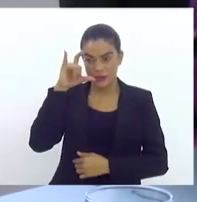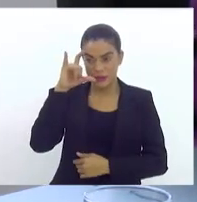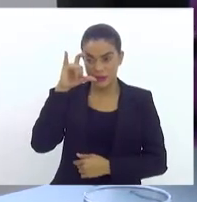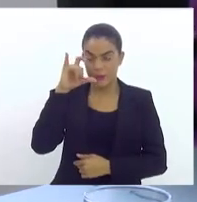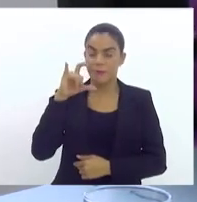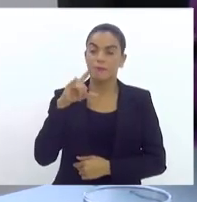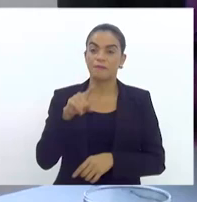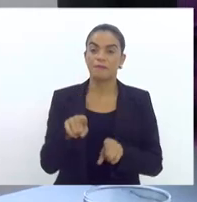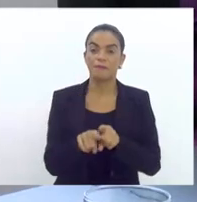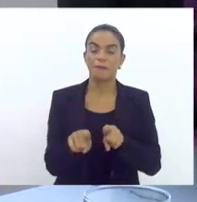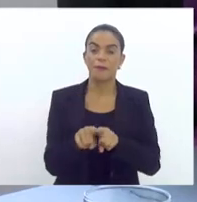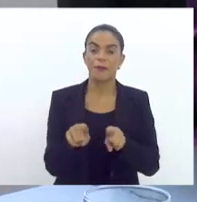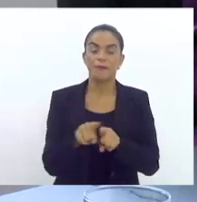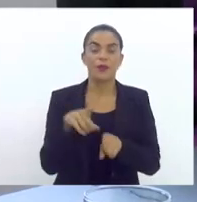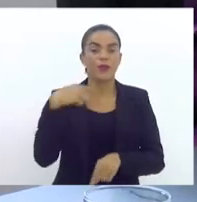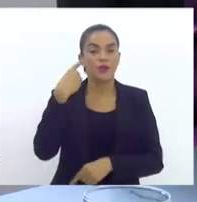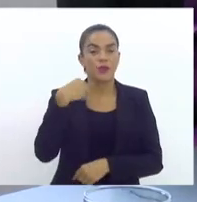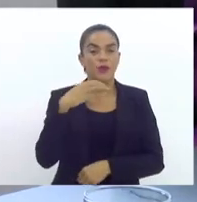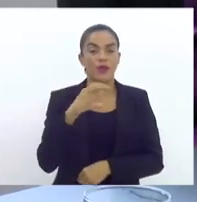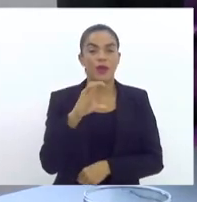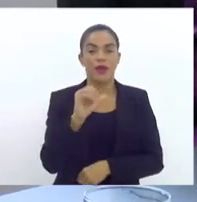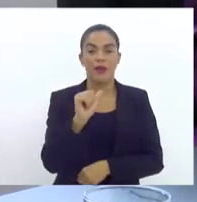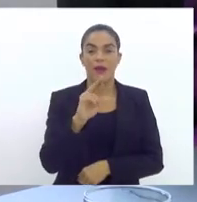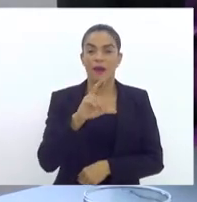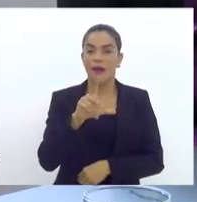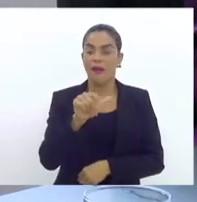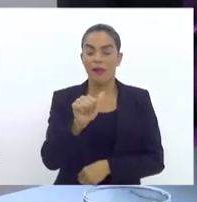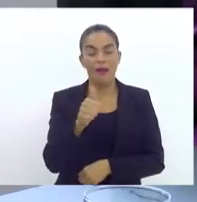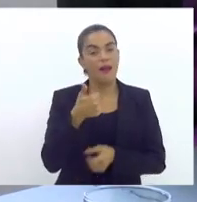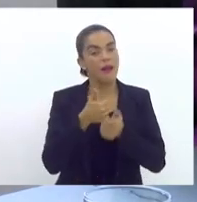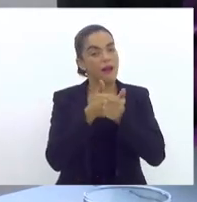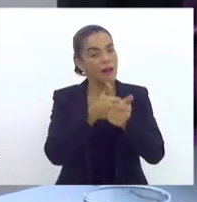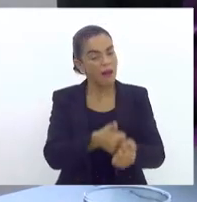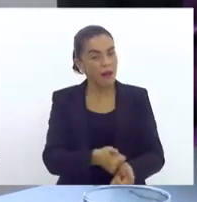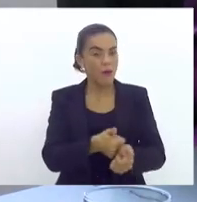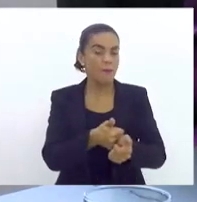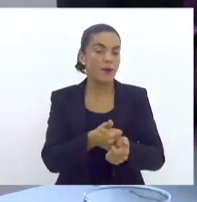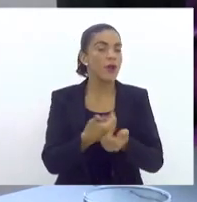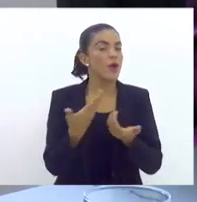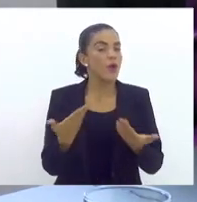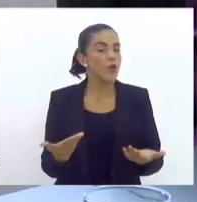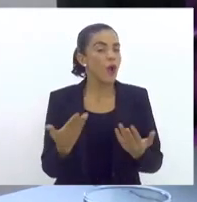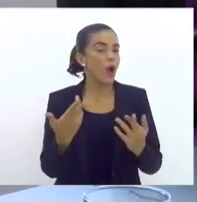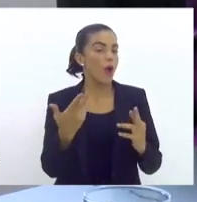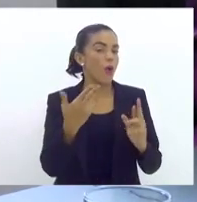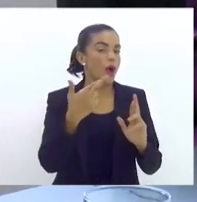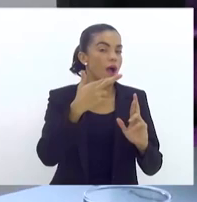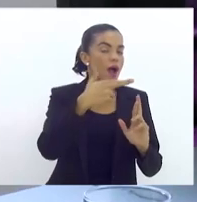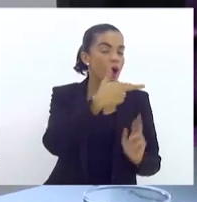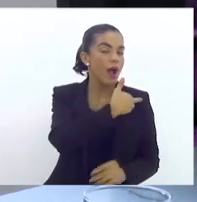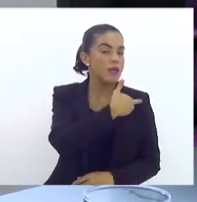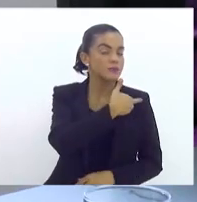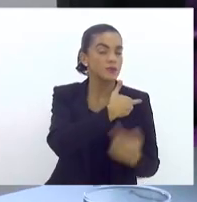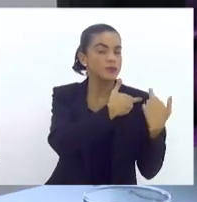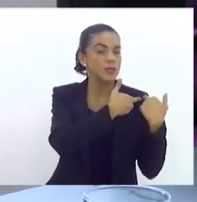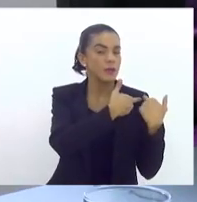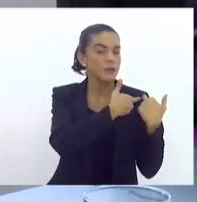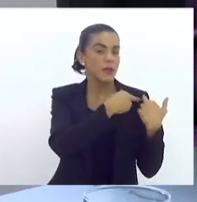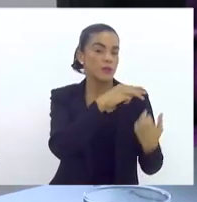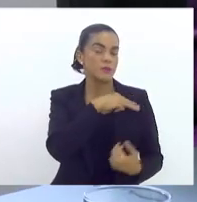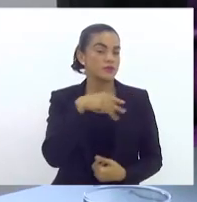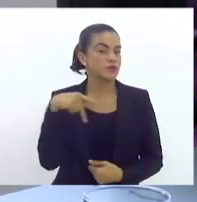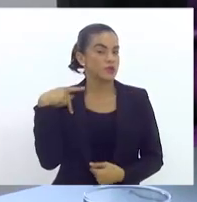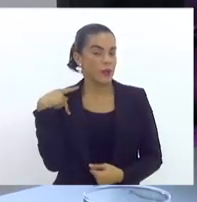a doutora Carla ela acompanha diretamente Quais as atribuições e como o Ministério Público deve se